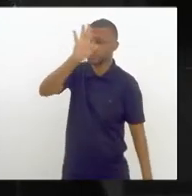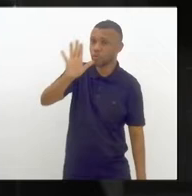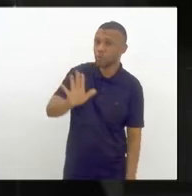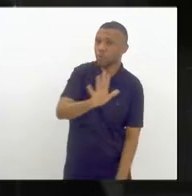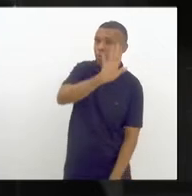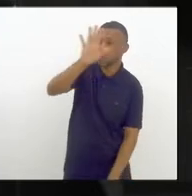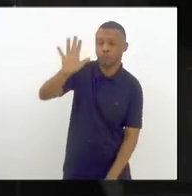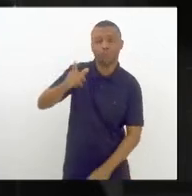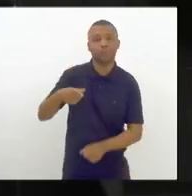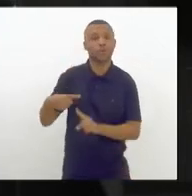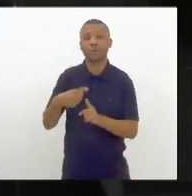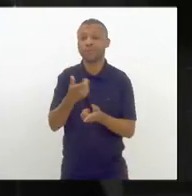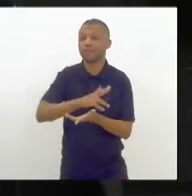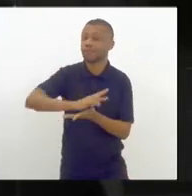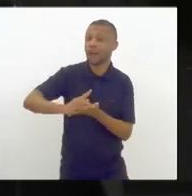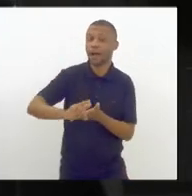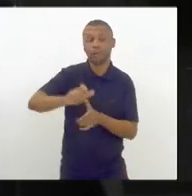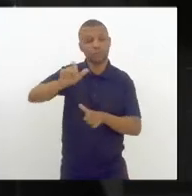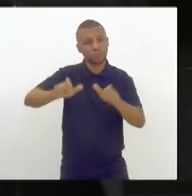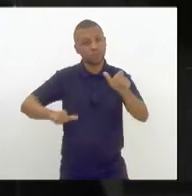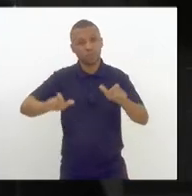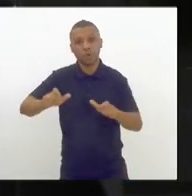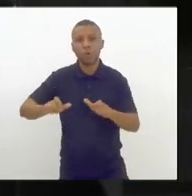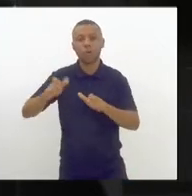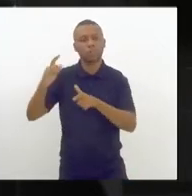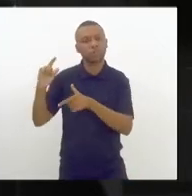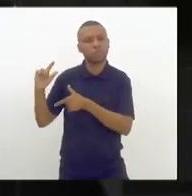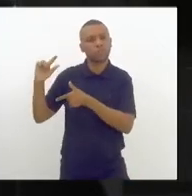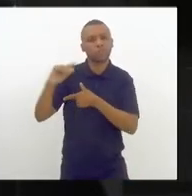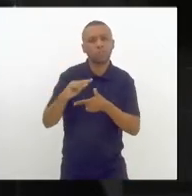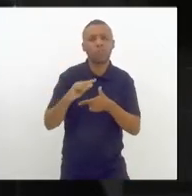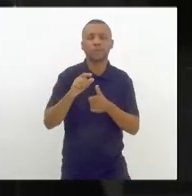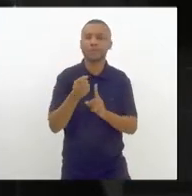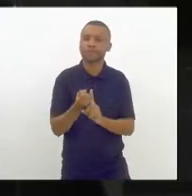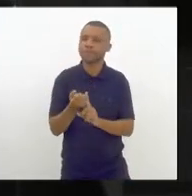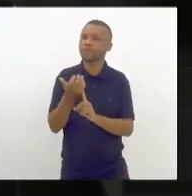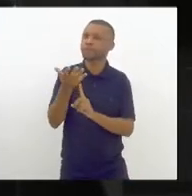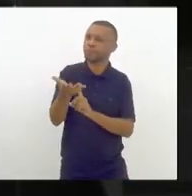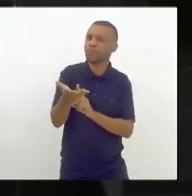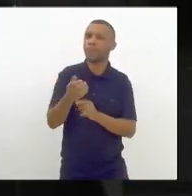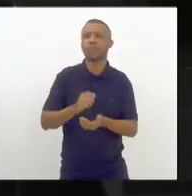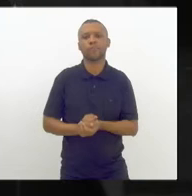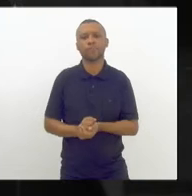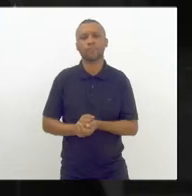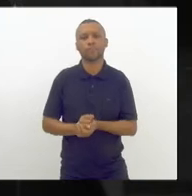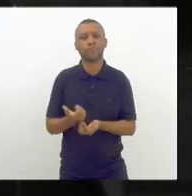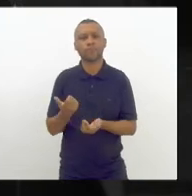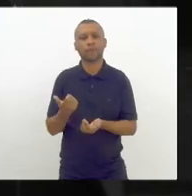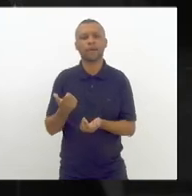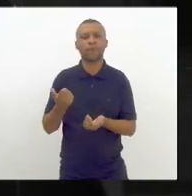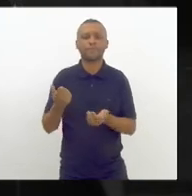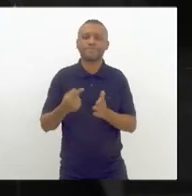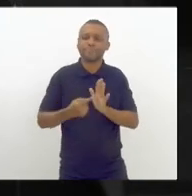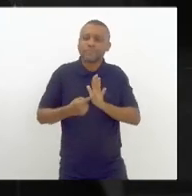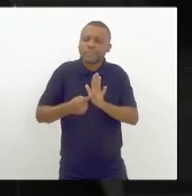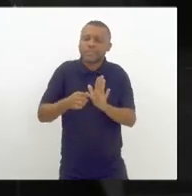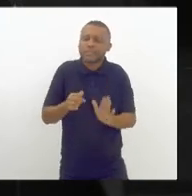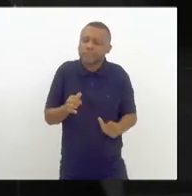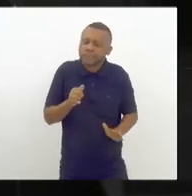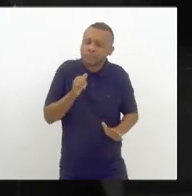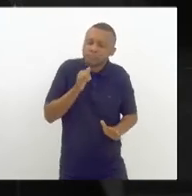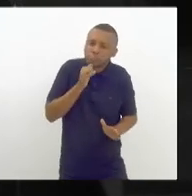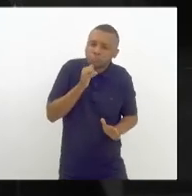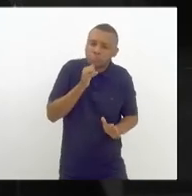e personagens clássicos do Samba se manifestaram se pronunciaram traduzindo a sua tristeza traduzindo a sua